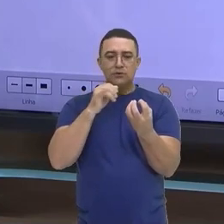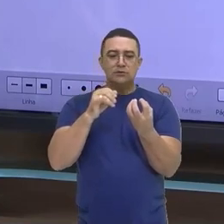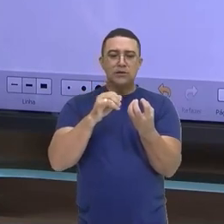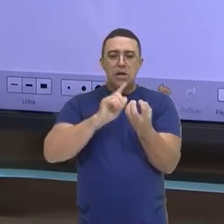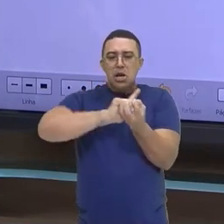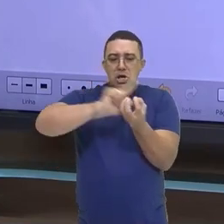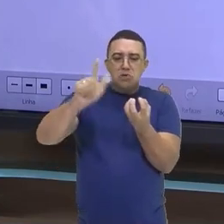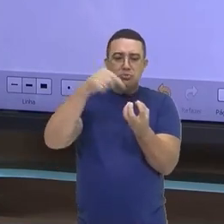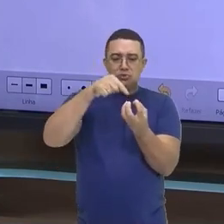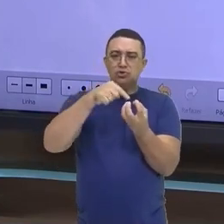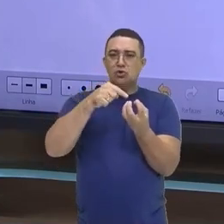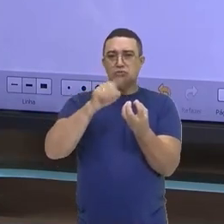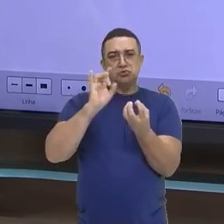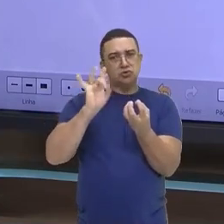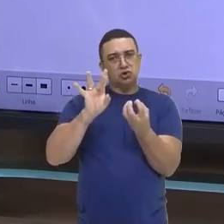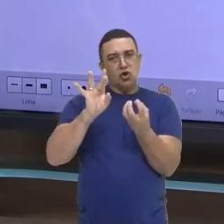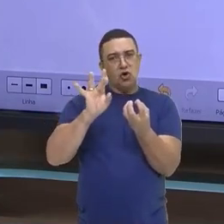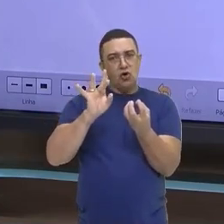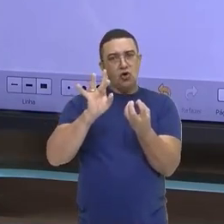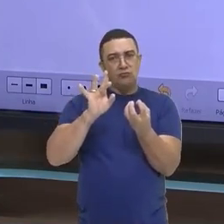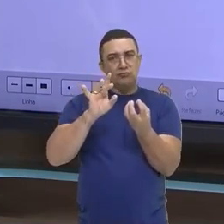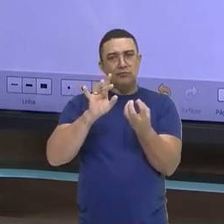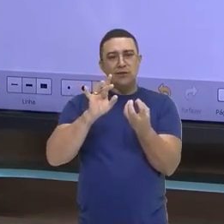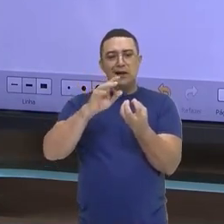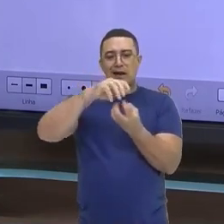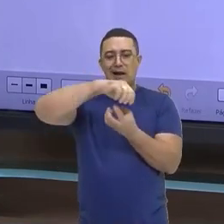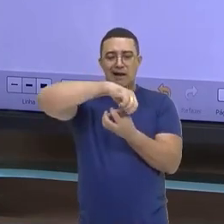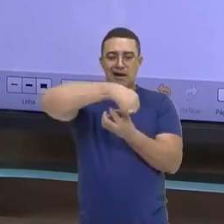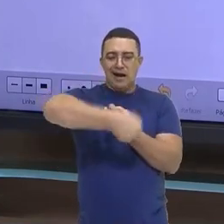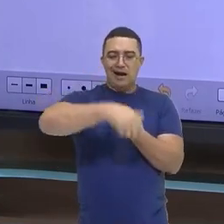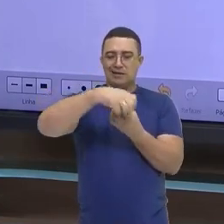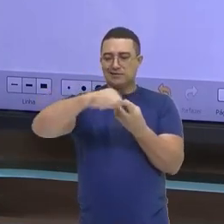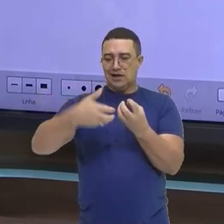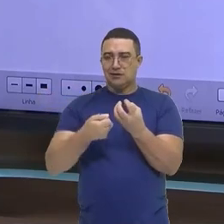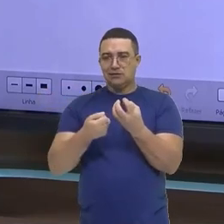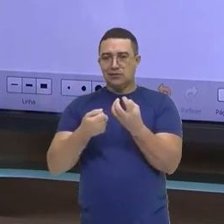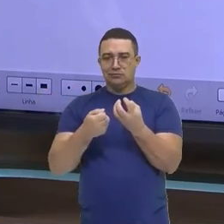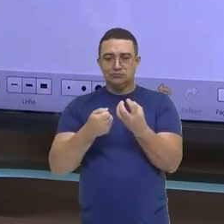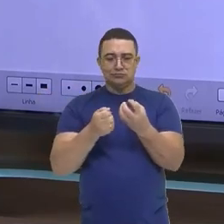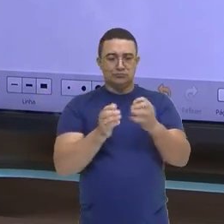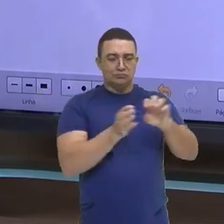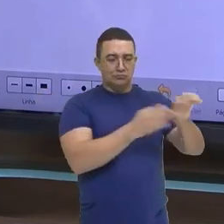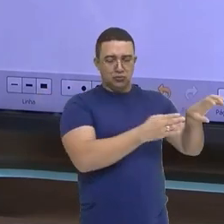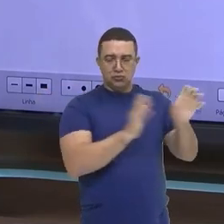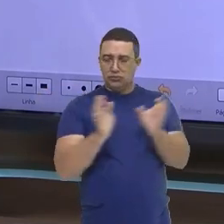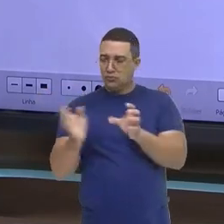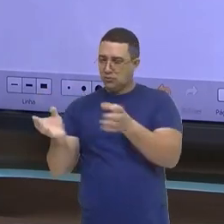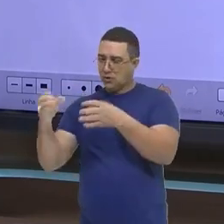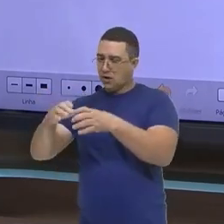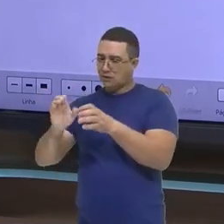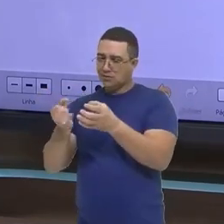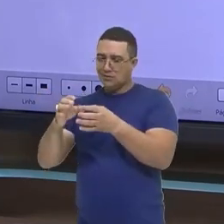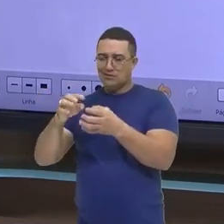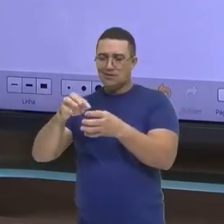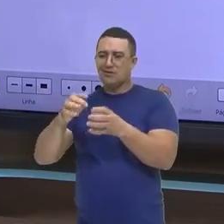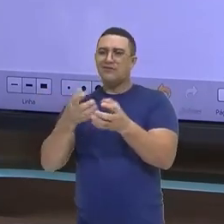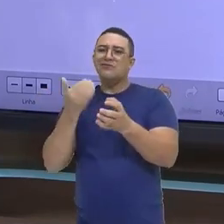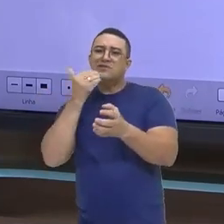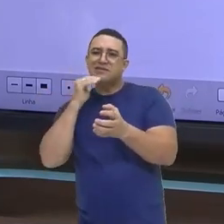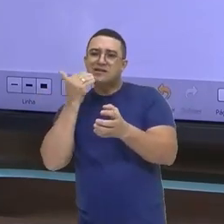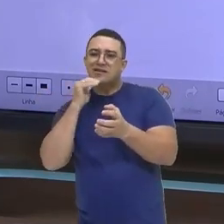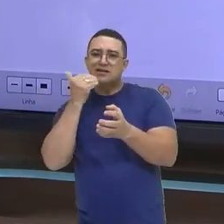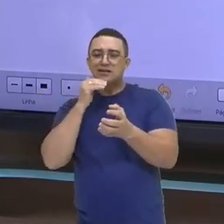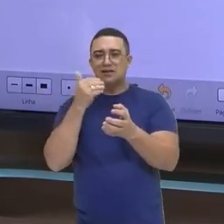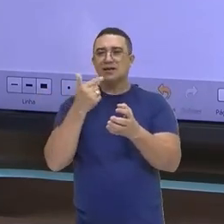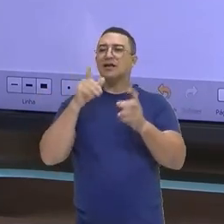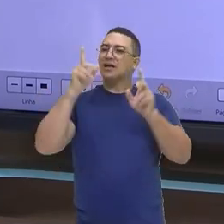de novo, ali somente com a casca, você não vai colocar, ela vai ficar com uma alteração aqui ou outra ali. Então, é mais ou menos assim